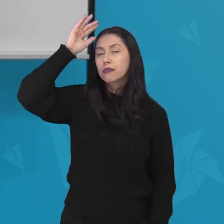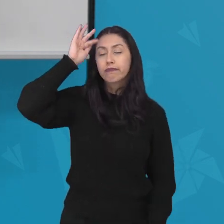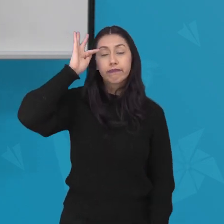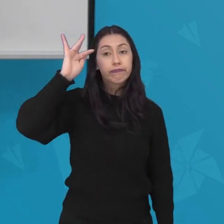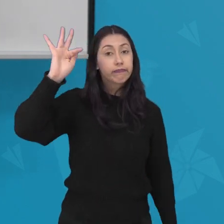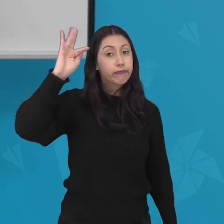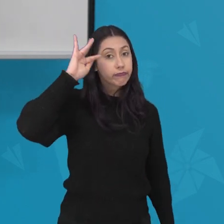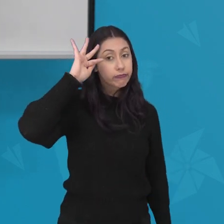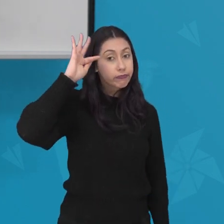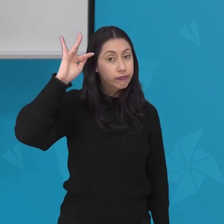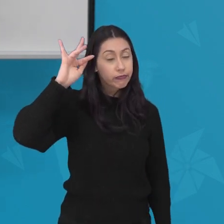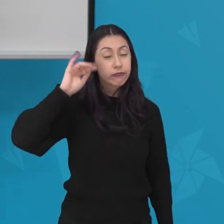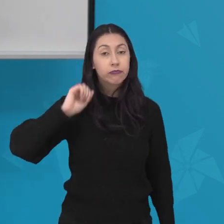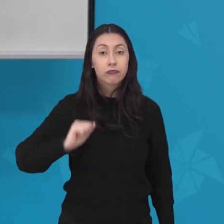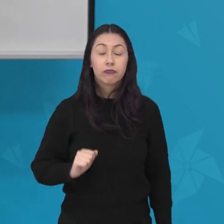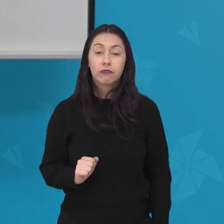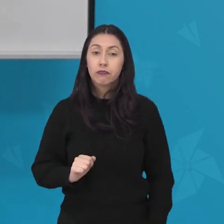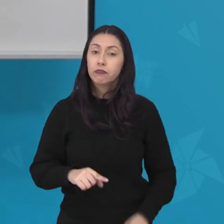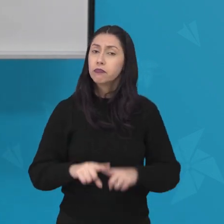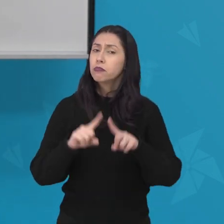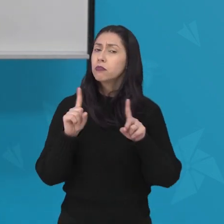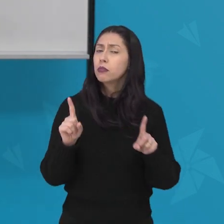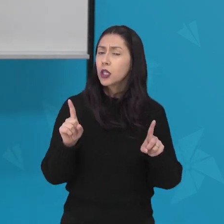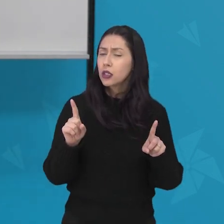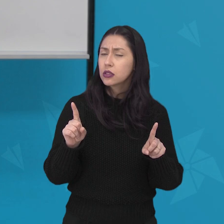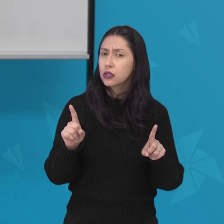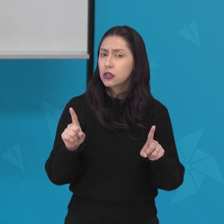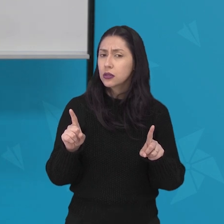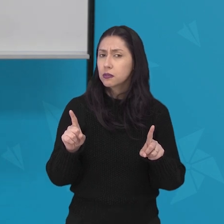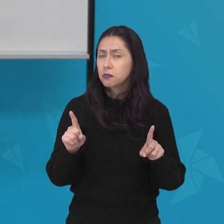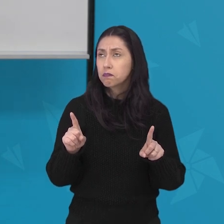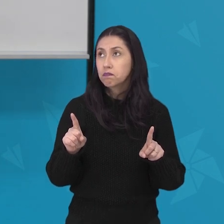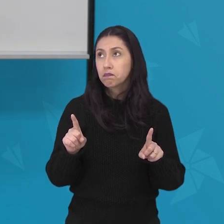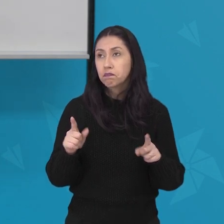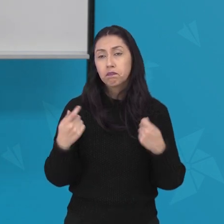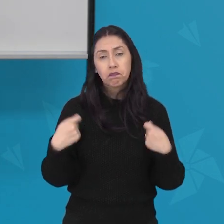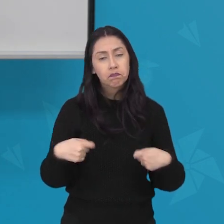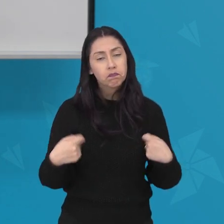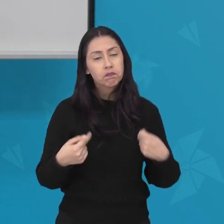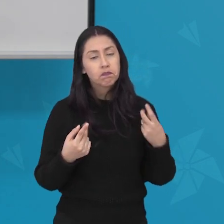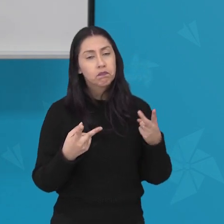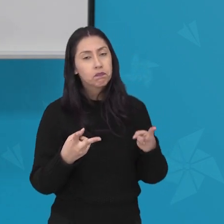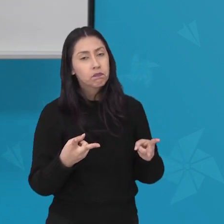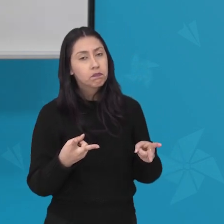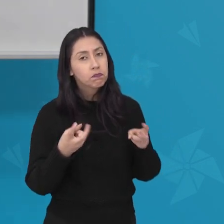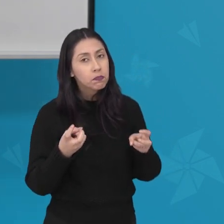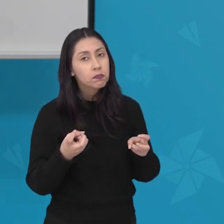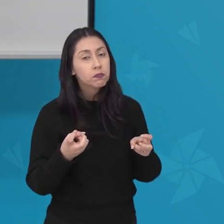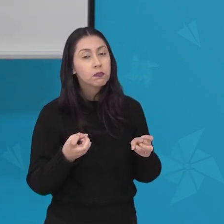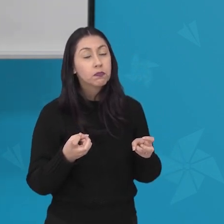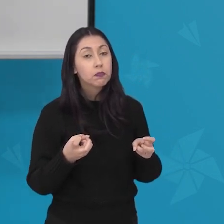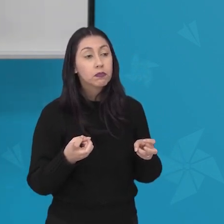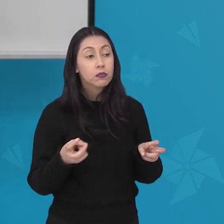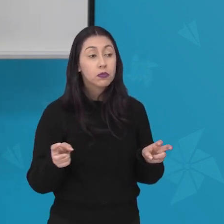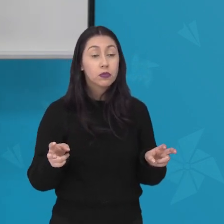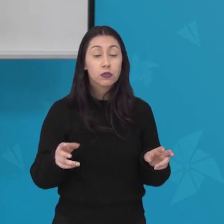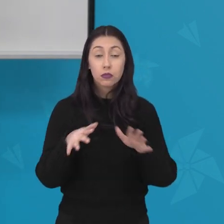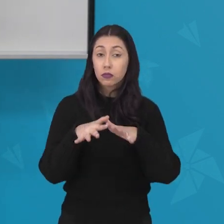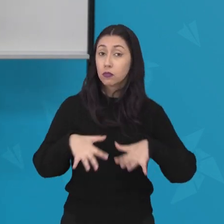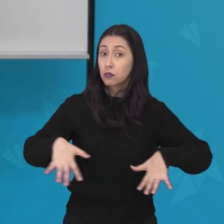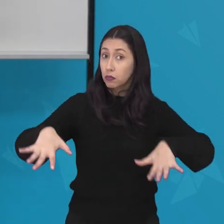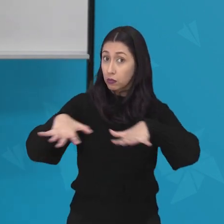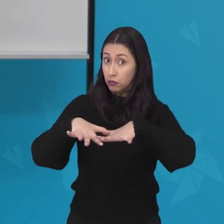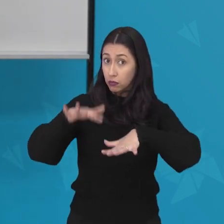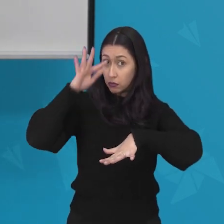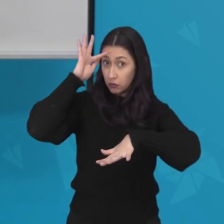de filosófico, né? Mas o interessante também é a gente perceber que, em termos de